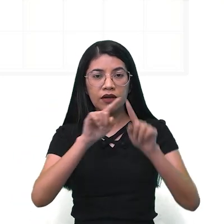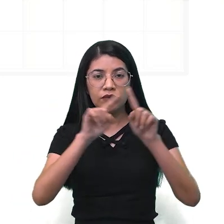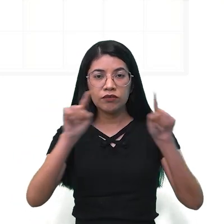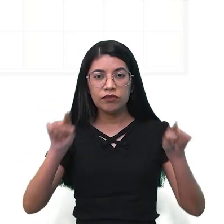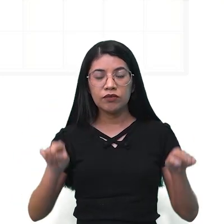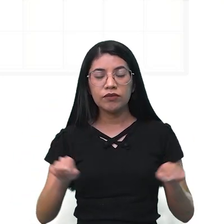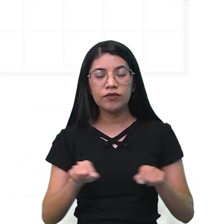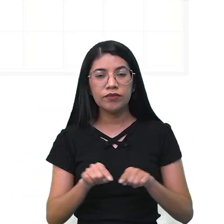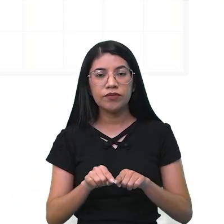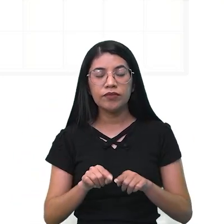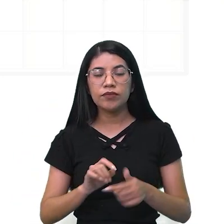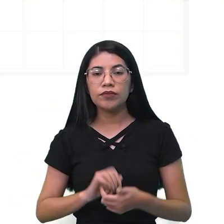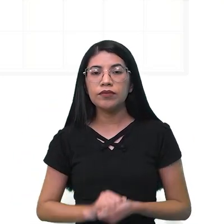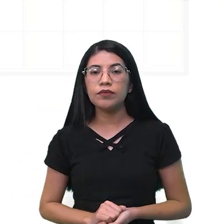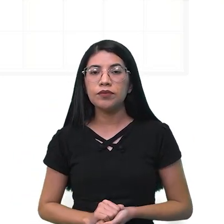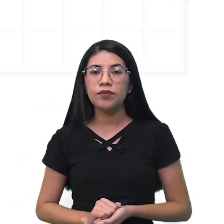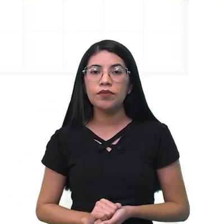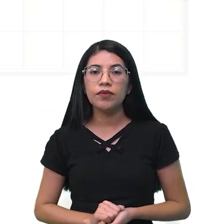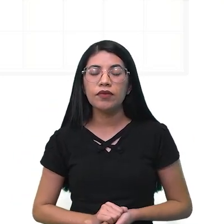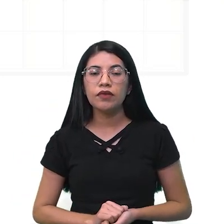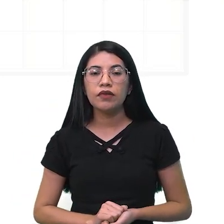retângulo. Tudo bem?